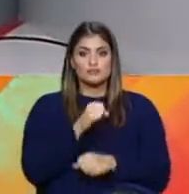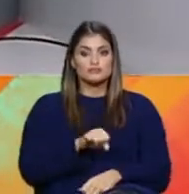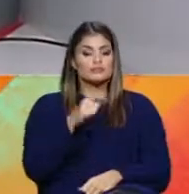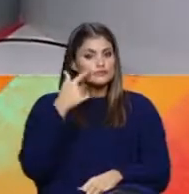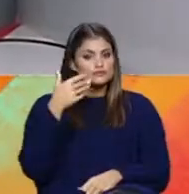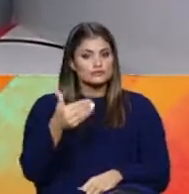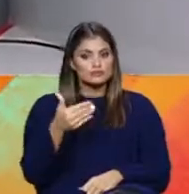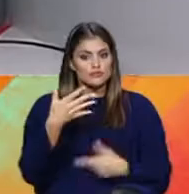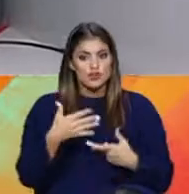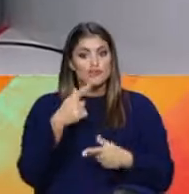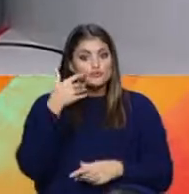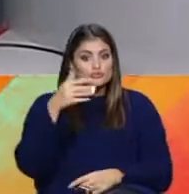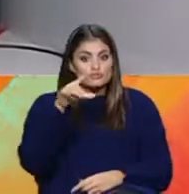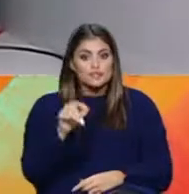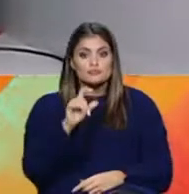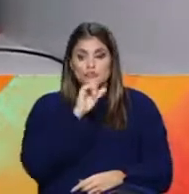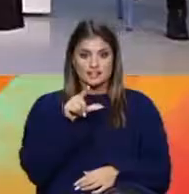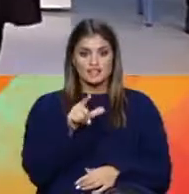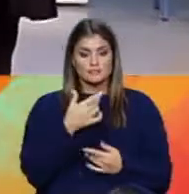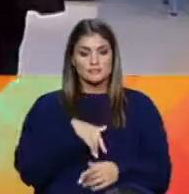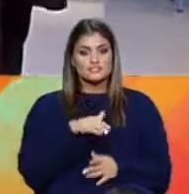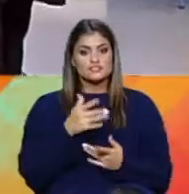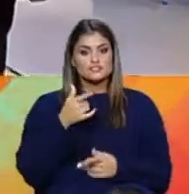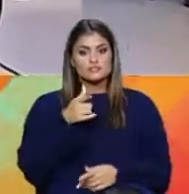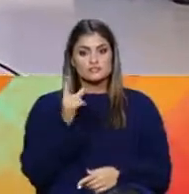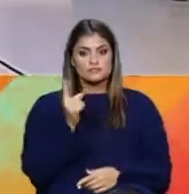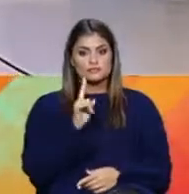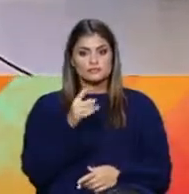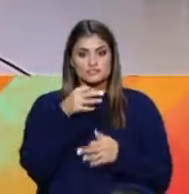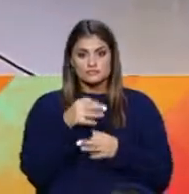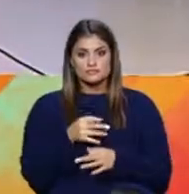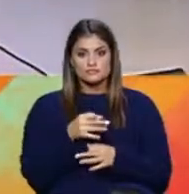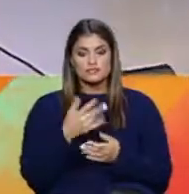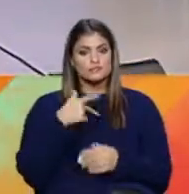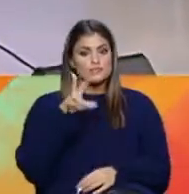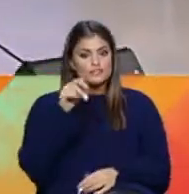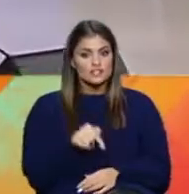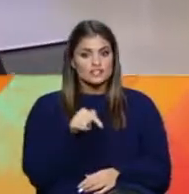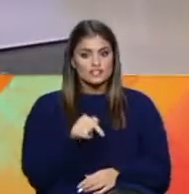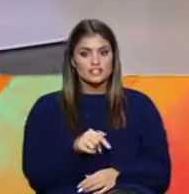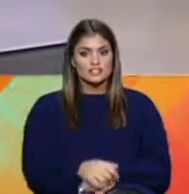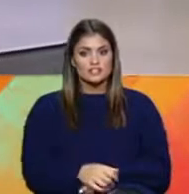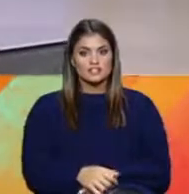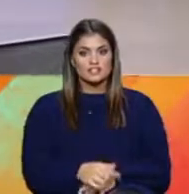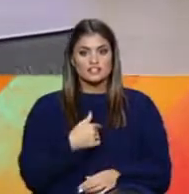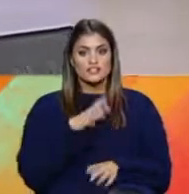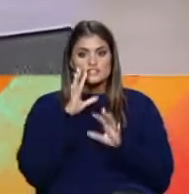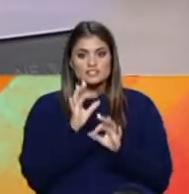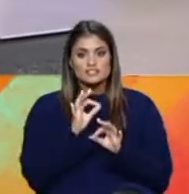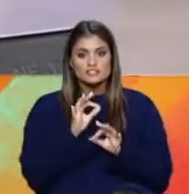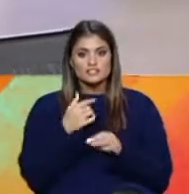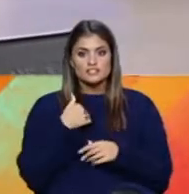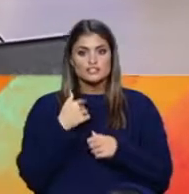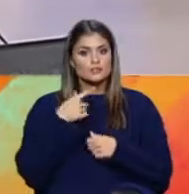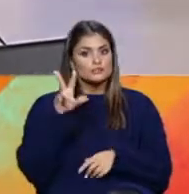futuro, presente e se calhar futuro. Sim, sim, não, não diria. Mas não é justo. E não podemos só estar a ouvi-lo aqui no nosso estúdio. Sinalinho. Eu, de facto, não